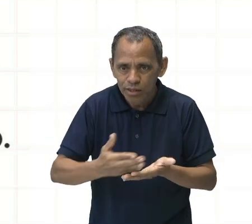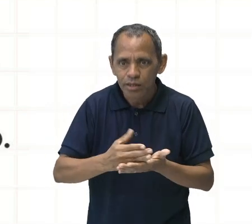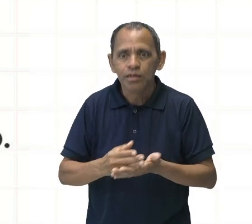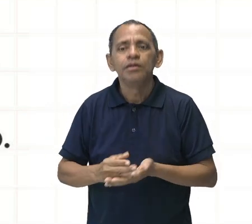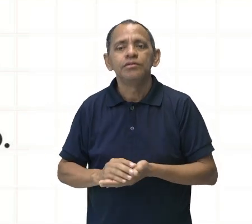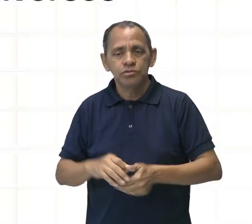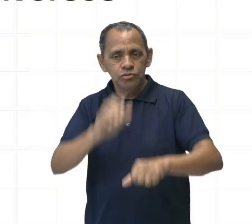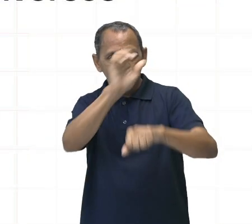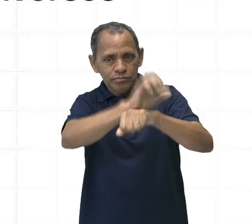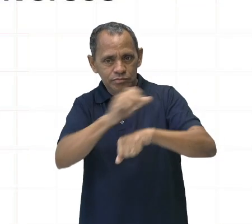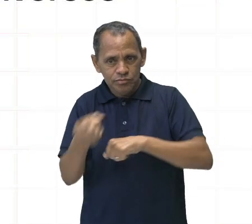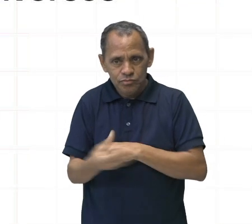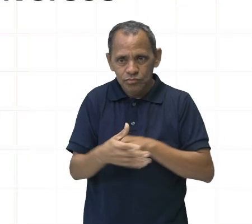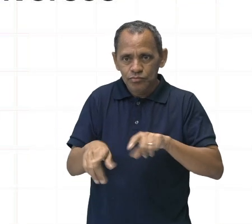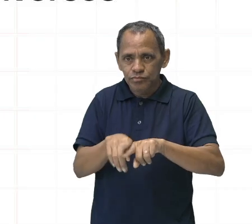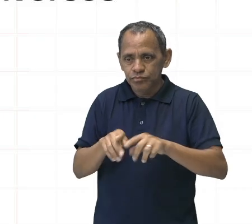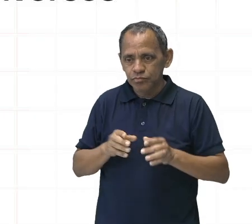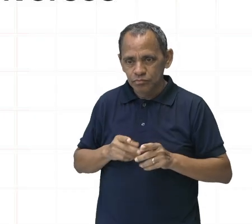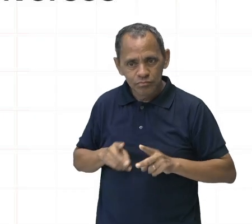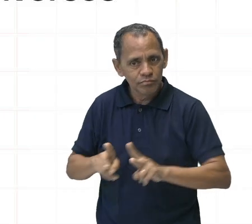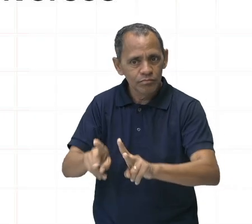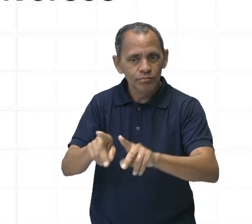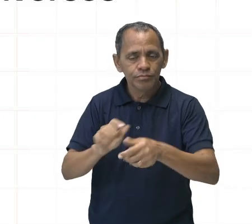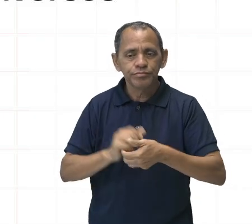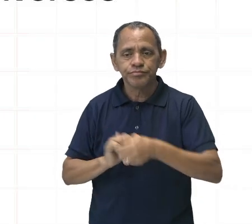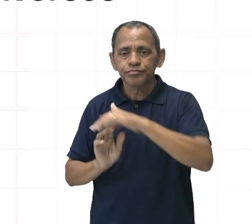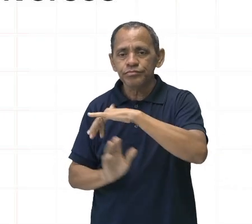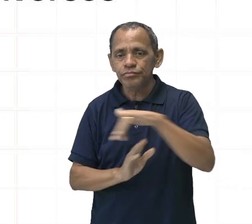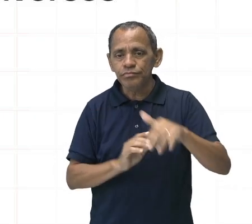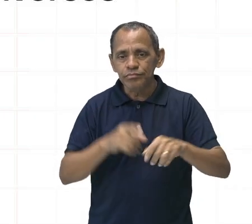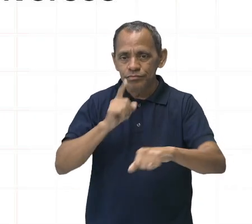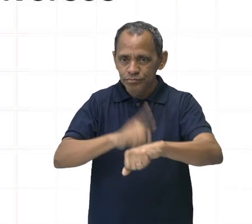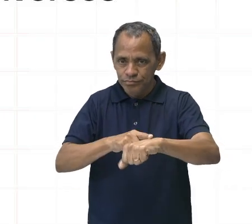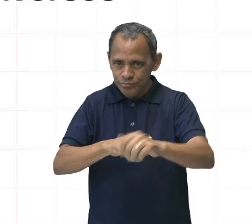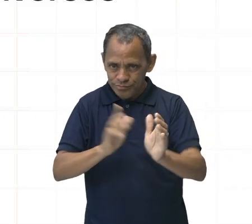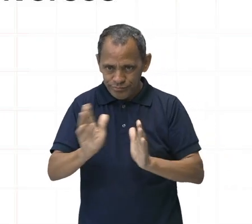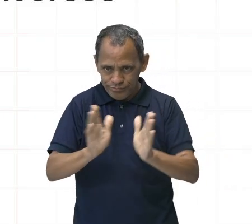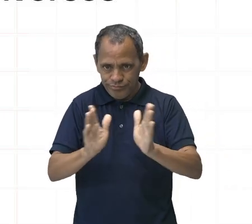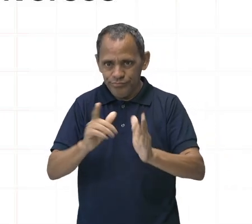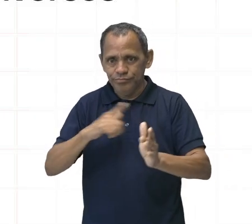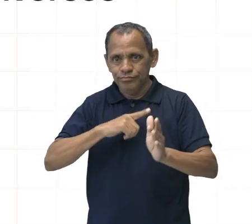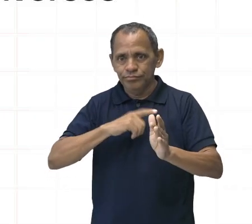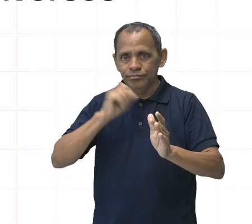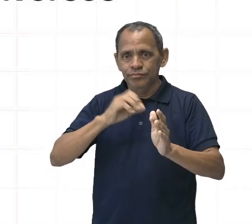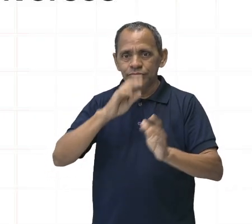Novo. Vamos adiante, vamos lá, gente. Nesse